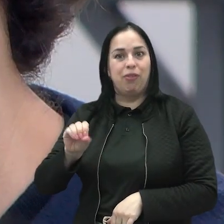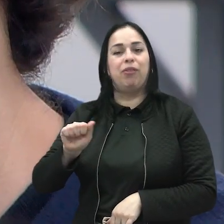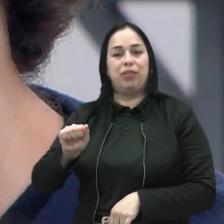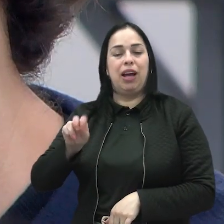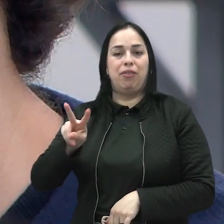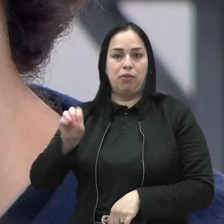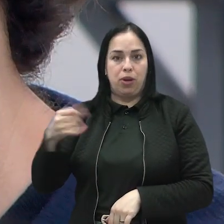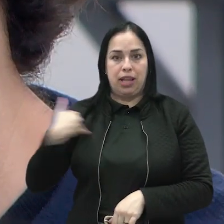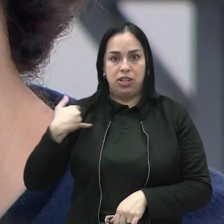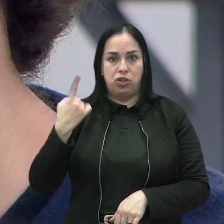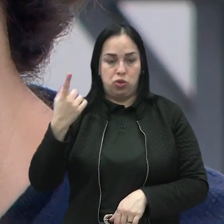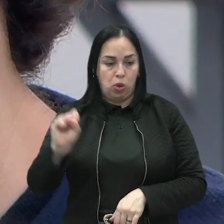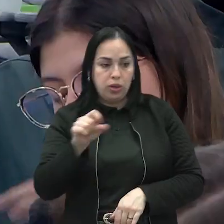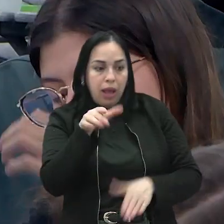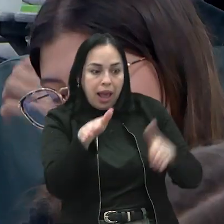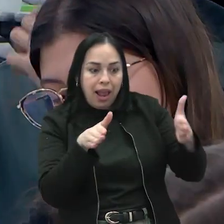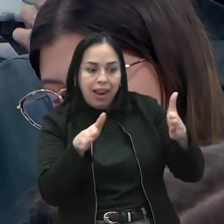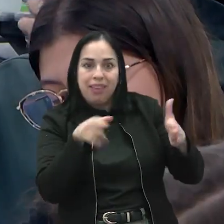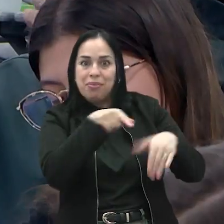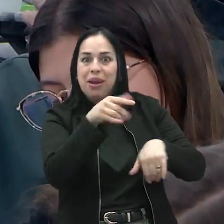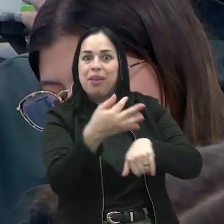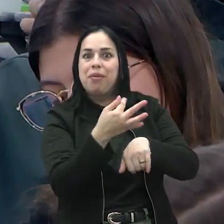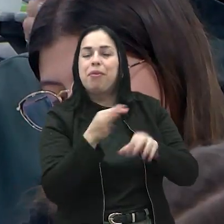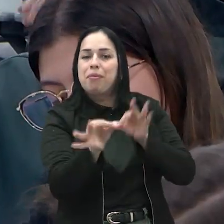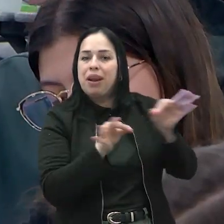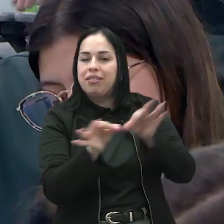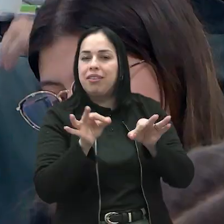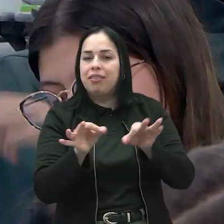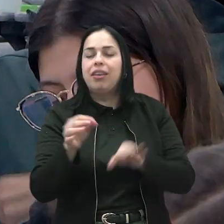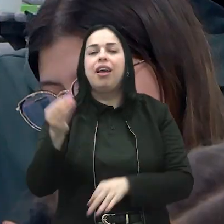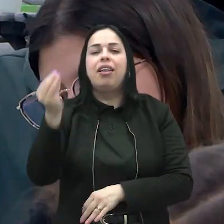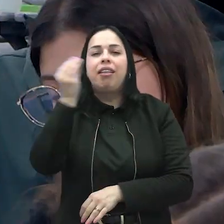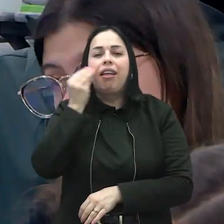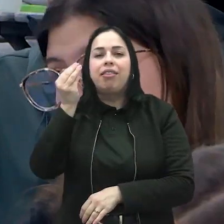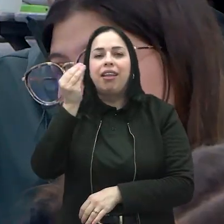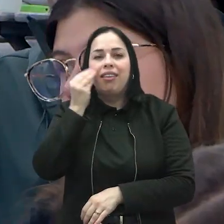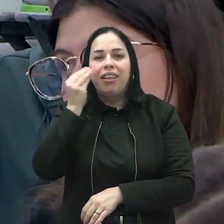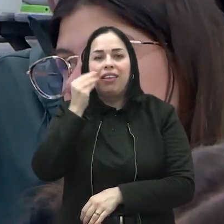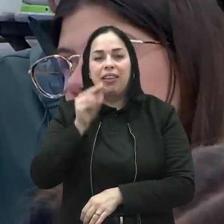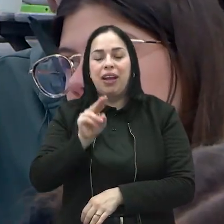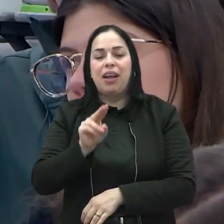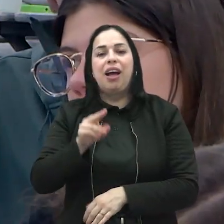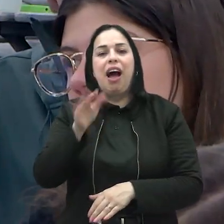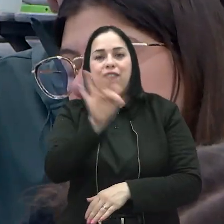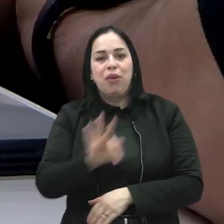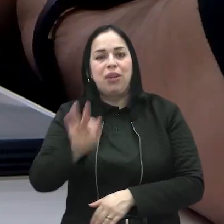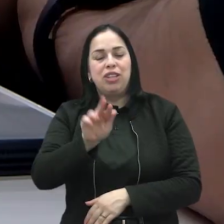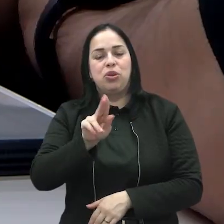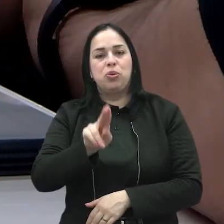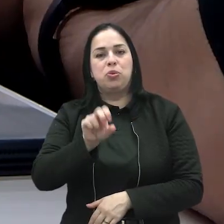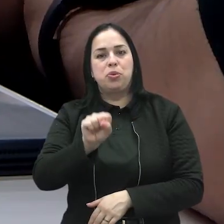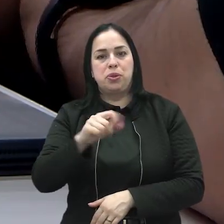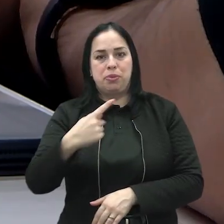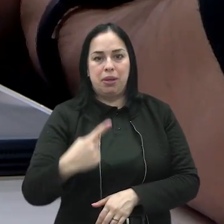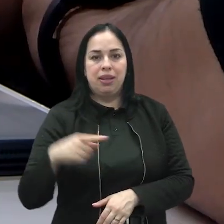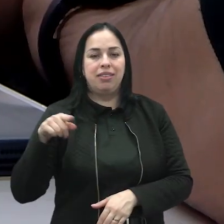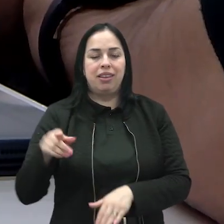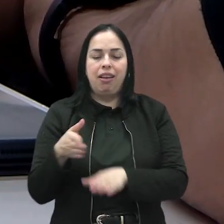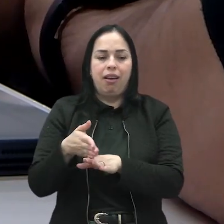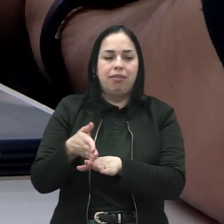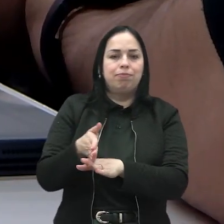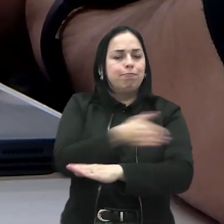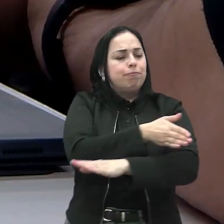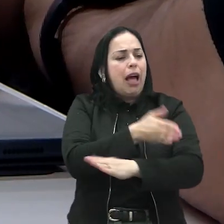de 18 anos. De olho numa vaga na USP, ele criou um cronograma que une a revisão da